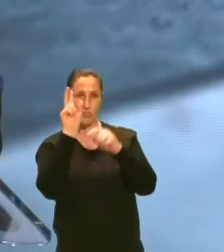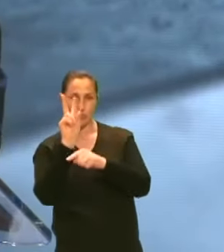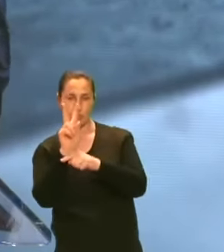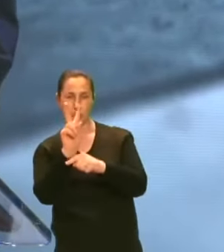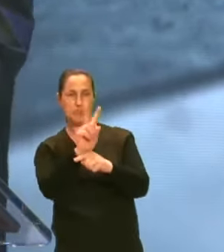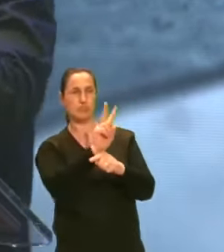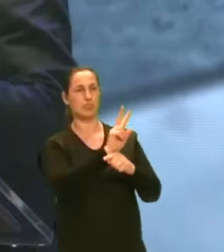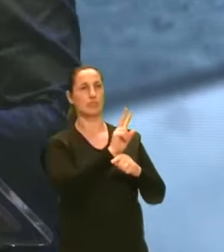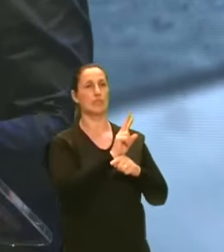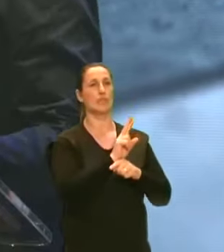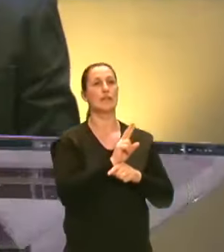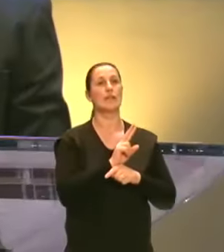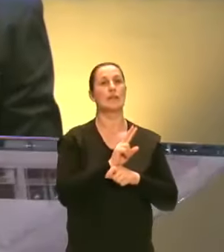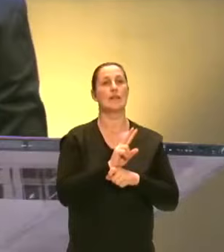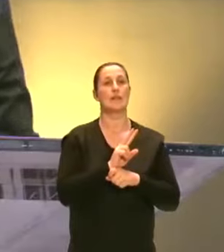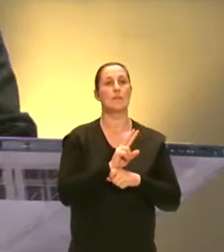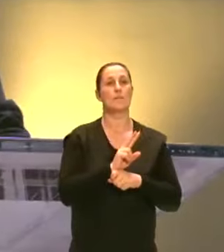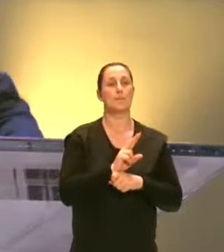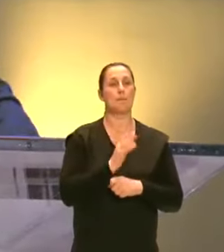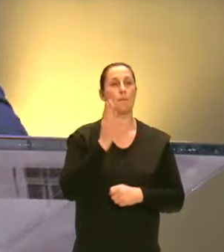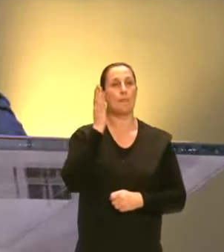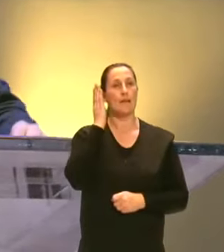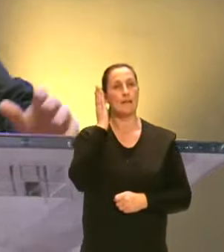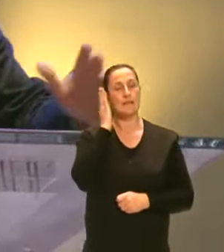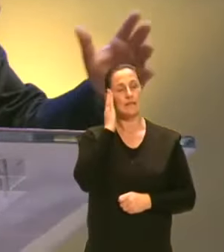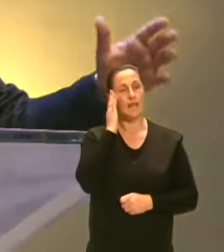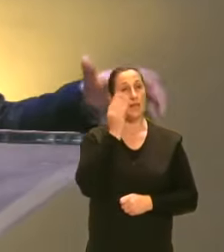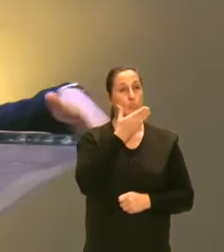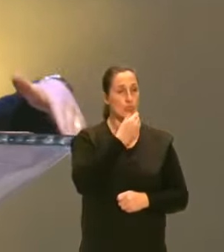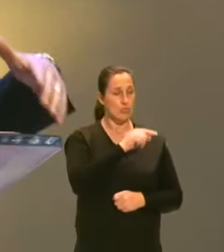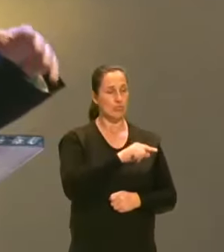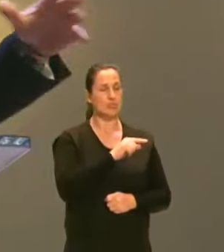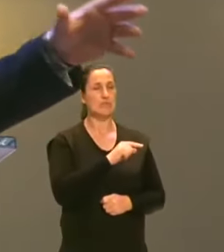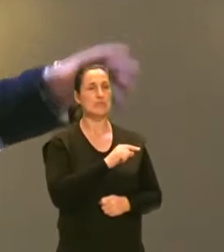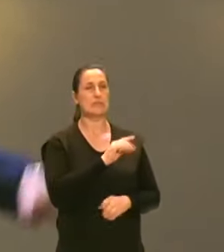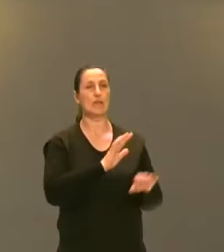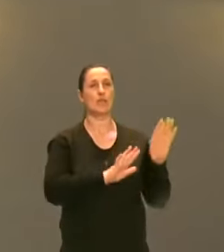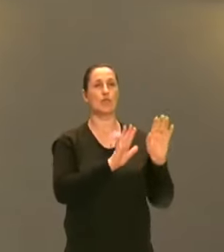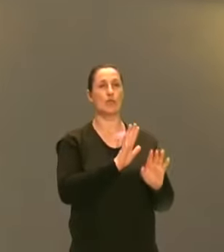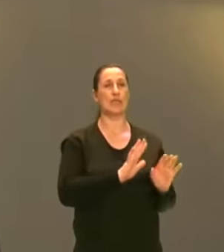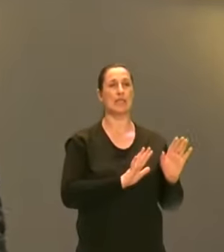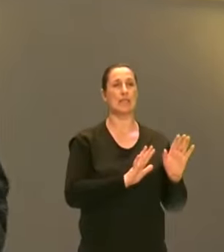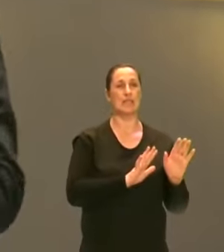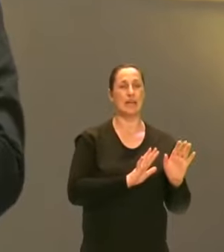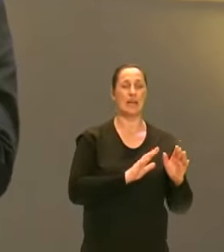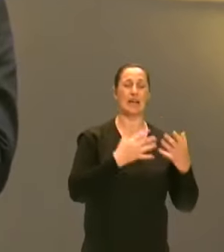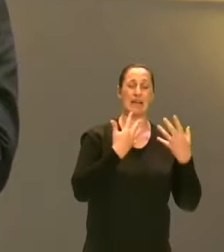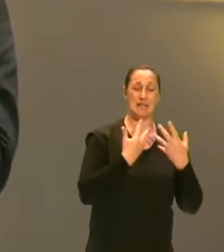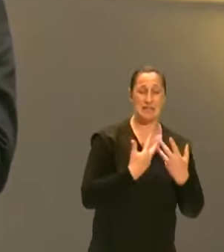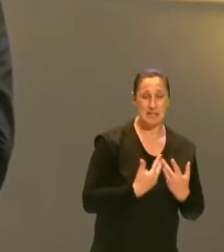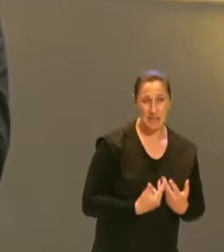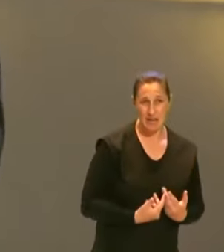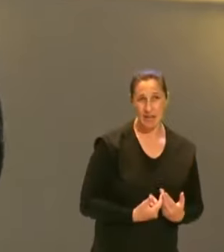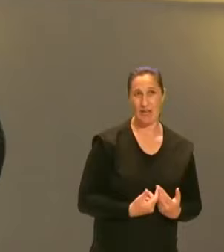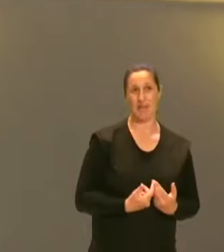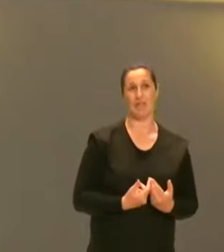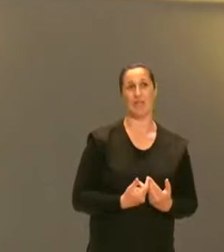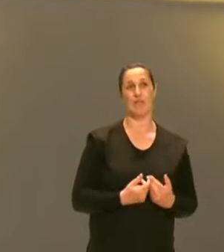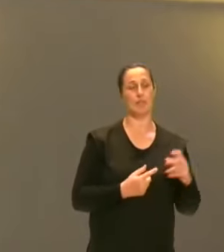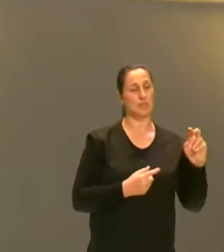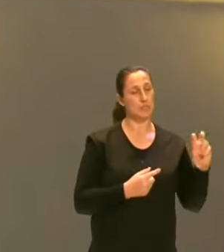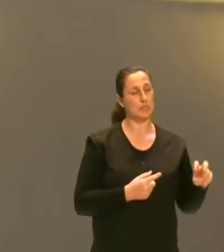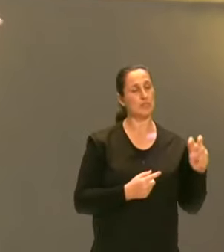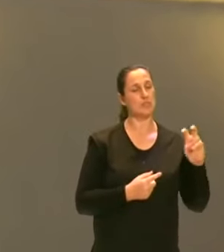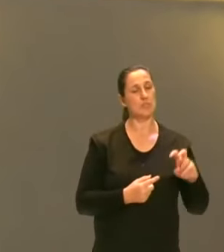Sabe, na jornada do peregrino, talvez ele cansava, talvez ele escorregava por causa das pedras, mas ele viu